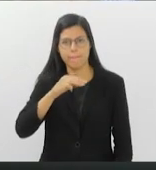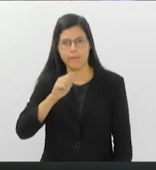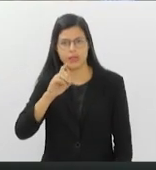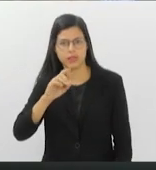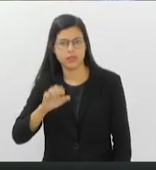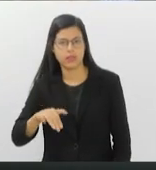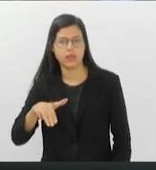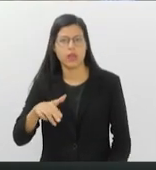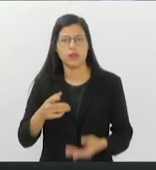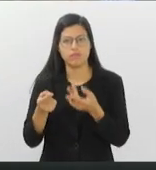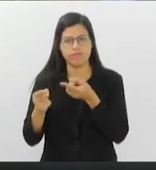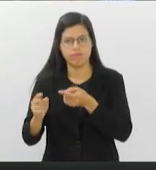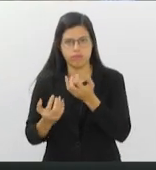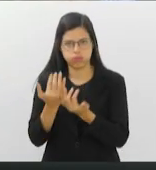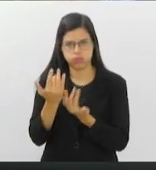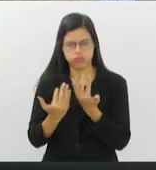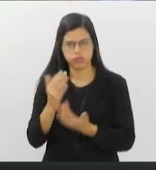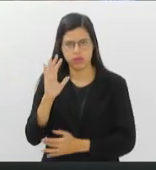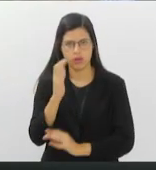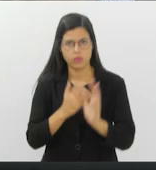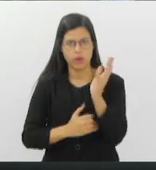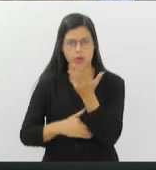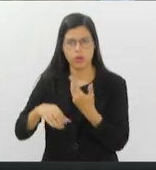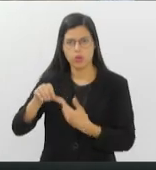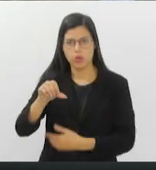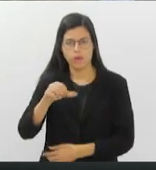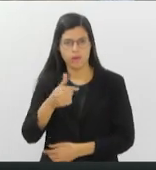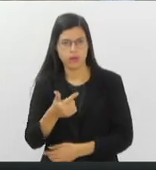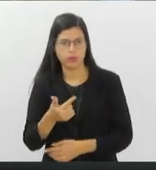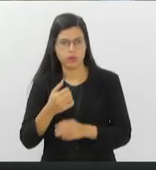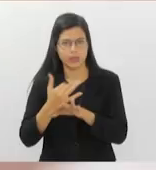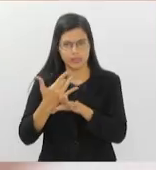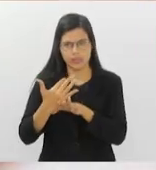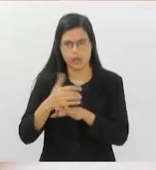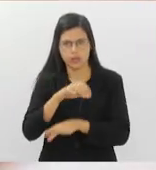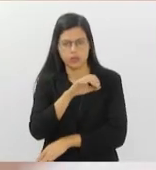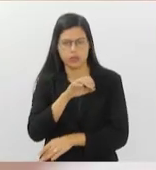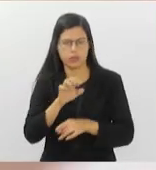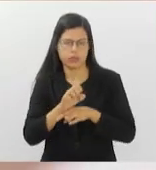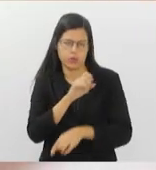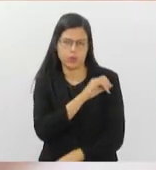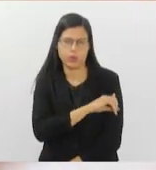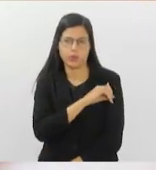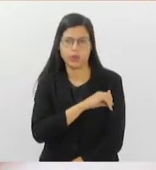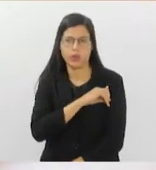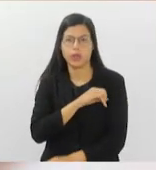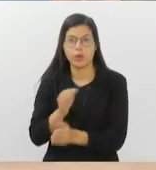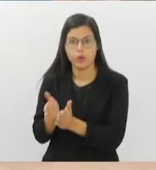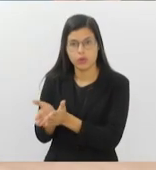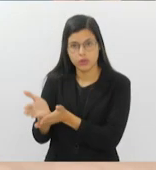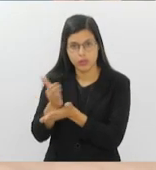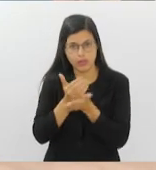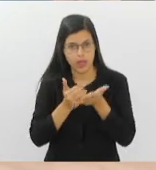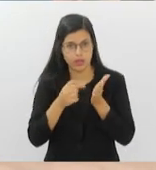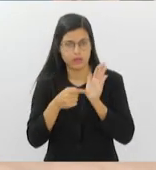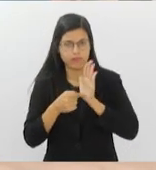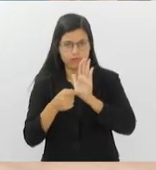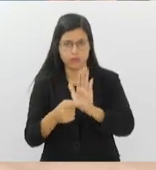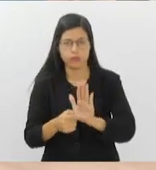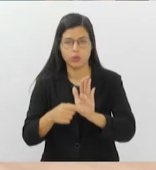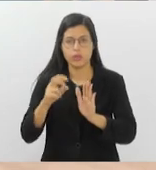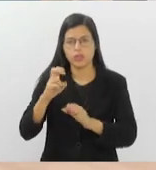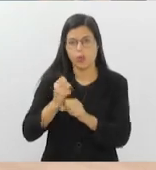os incêndios florestais em 92 municípios do estado. Dados divulgados por ele mostram que nos últimos